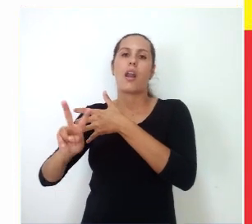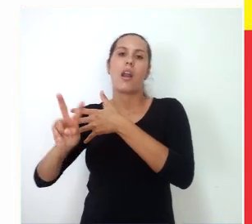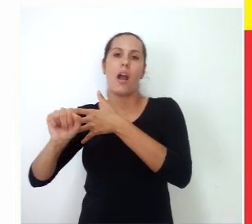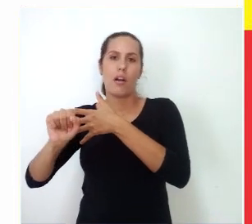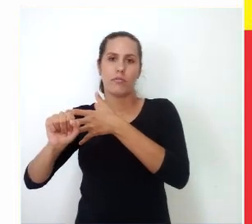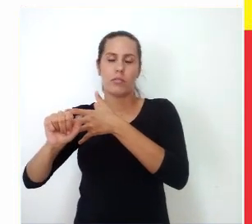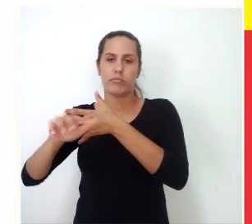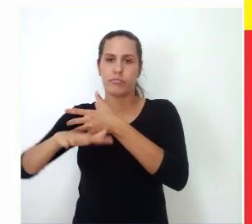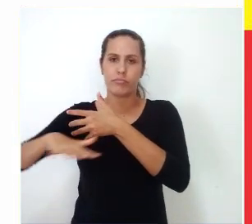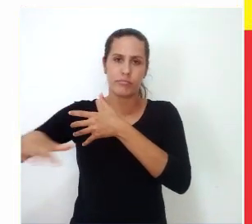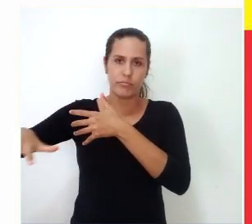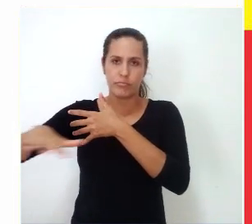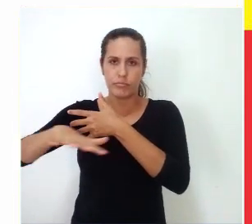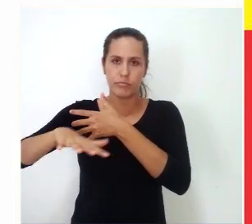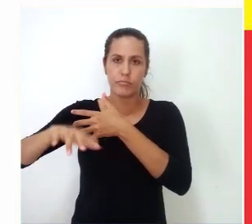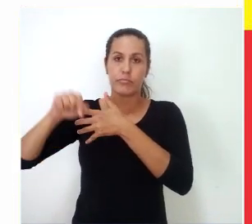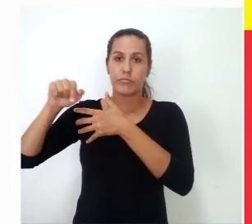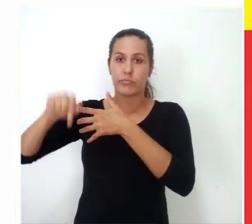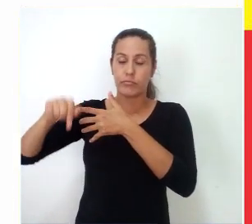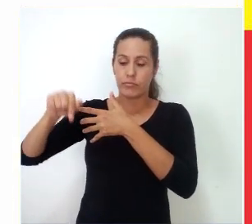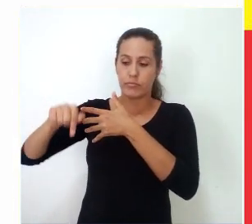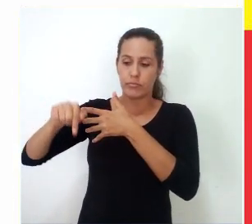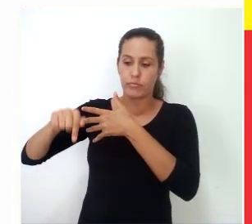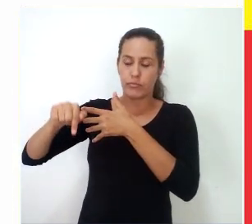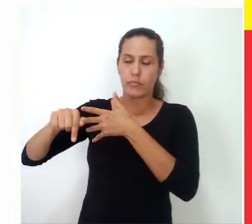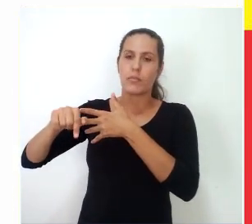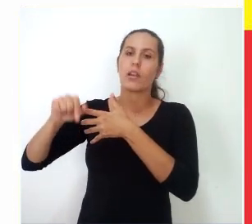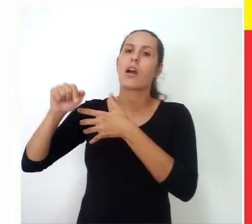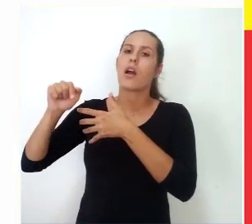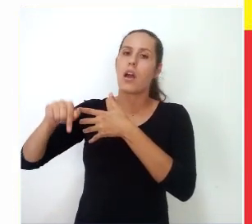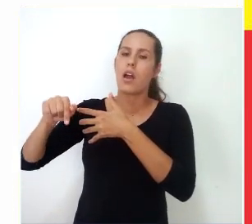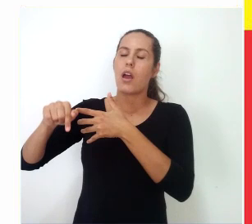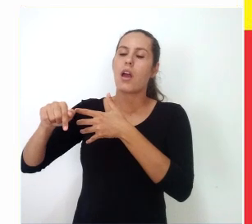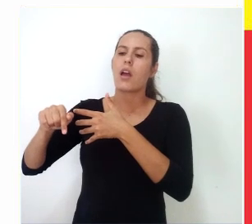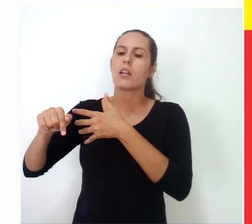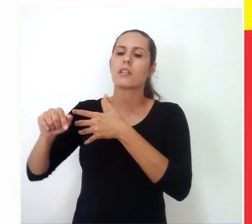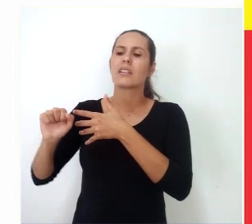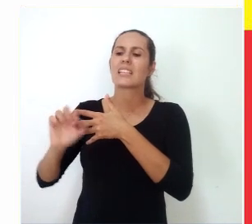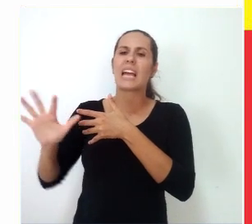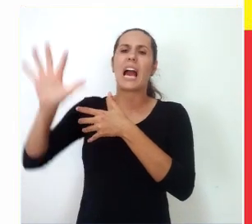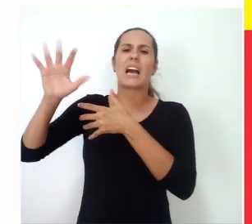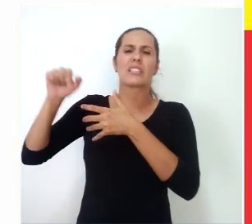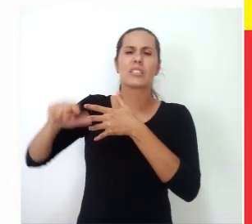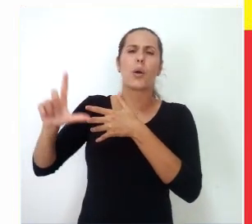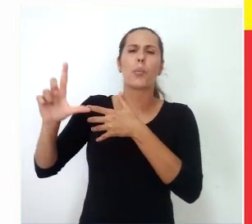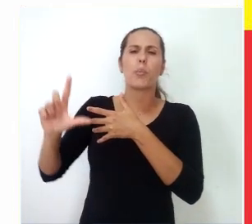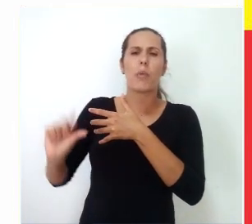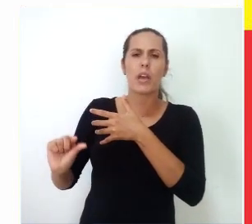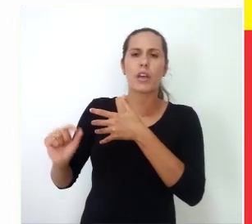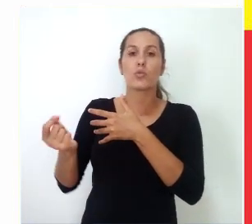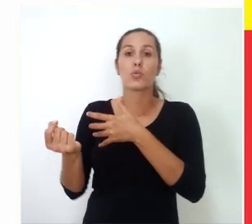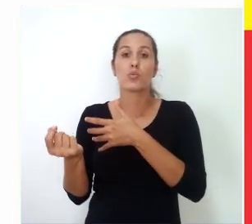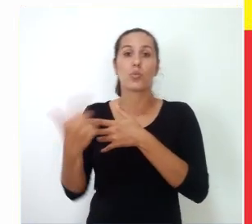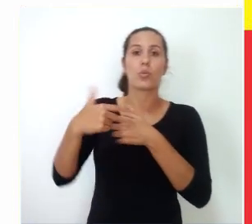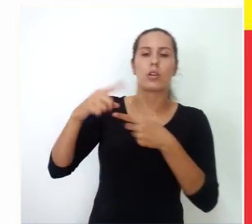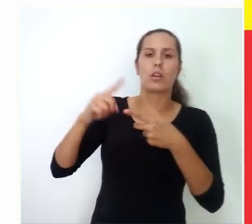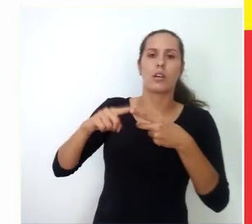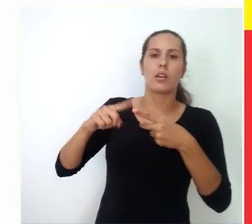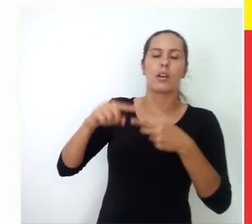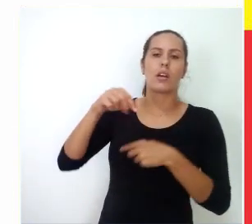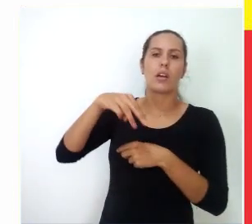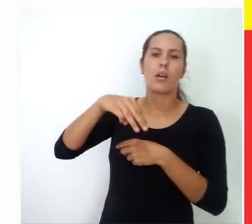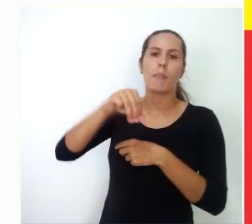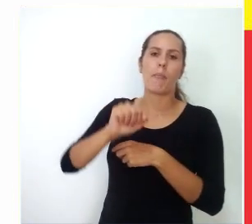E diferentemente do magma, desculpe, é menos rico, ok, em gases. E quando